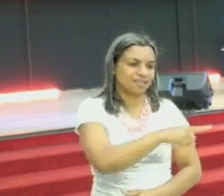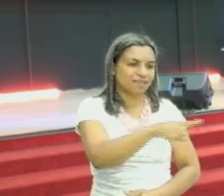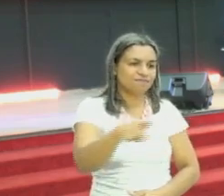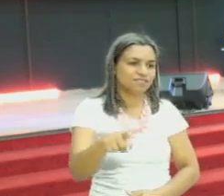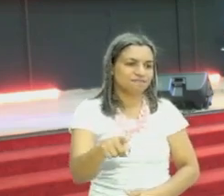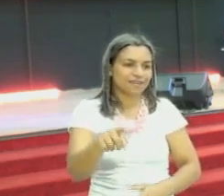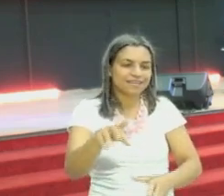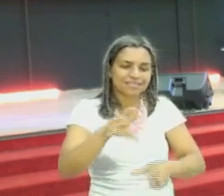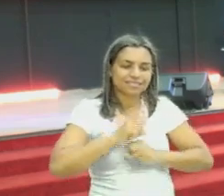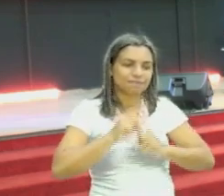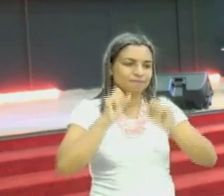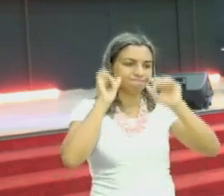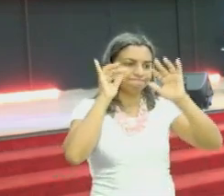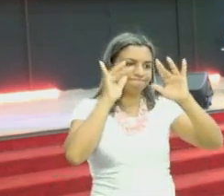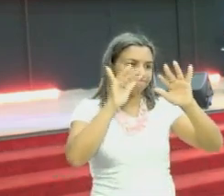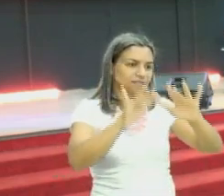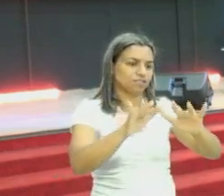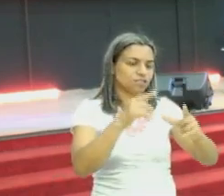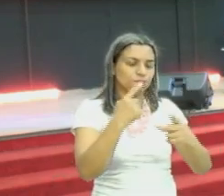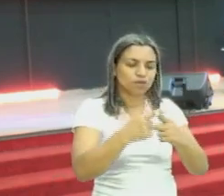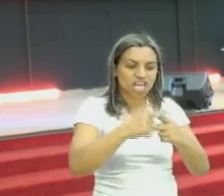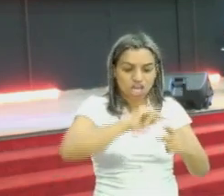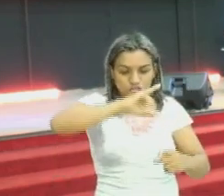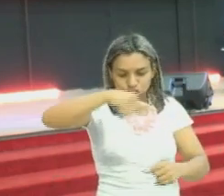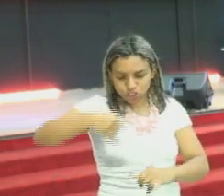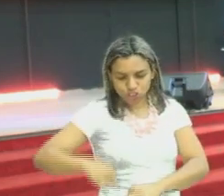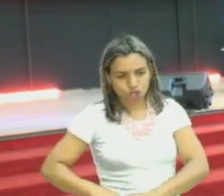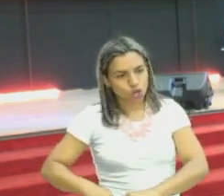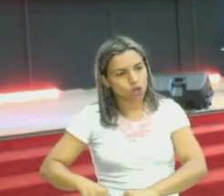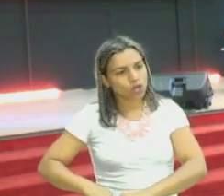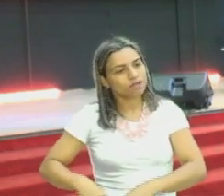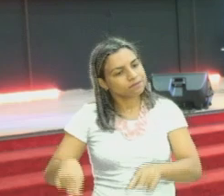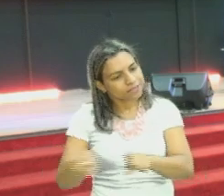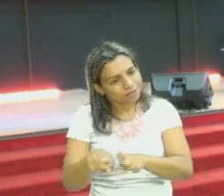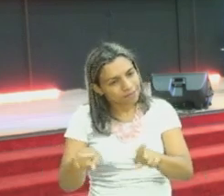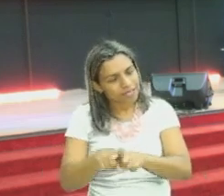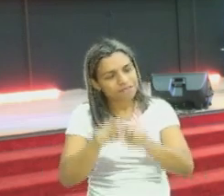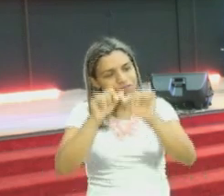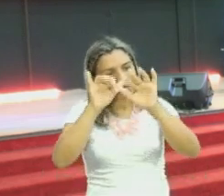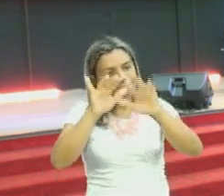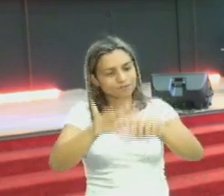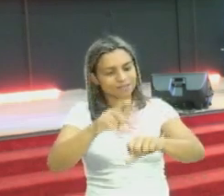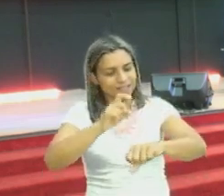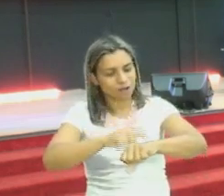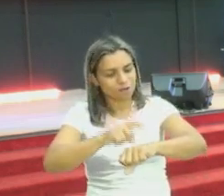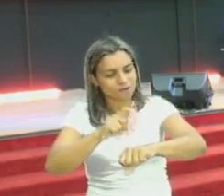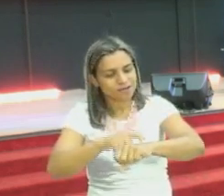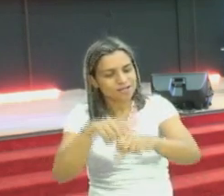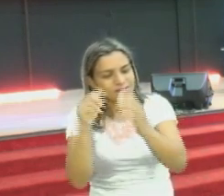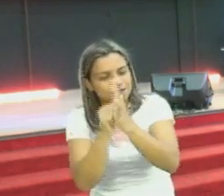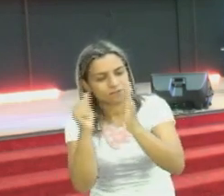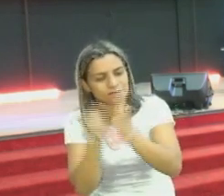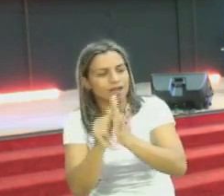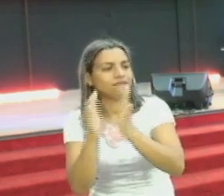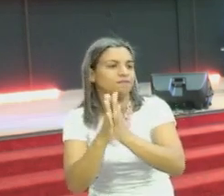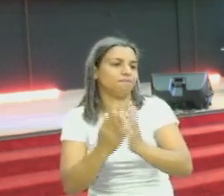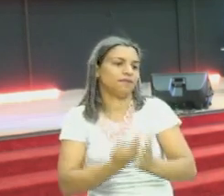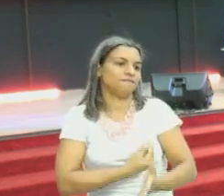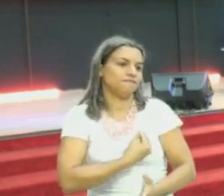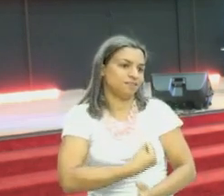ser abençoado, porque Jó foi abençoado enquanto orava pelos